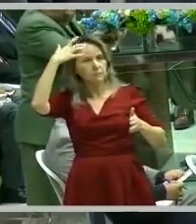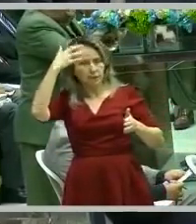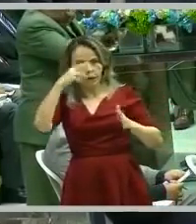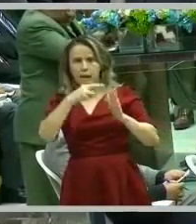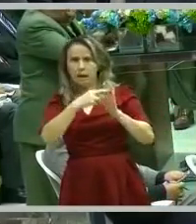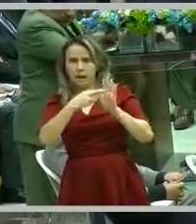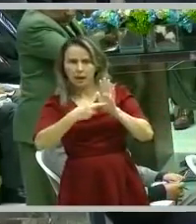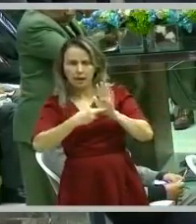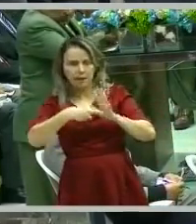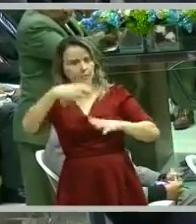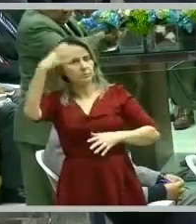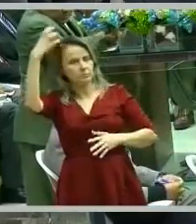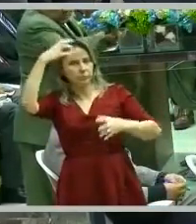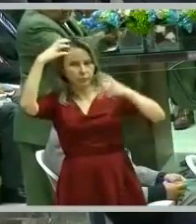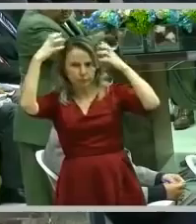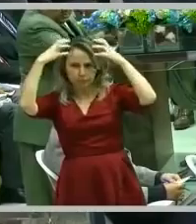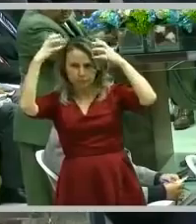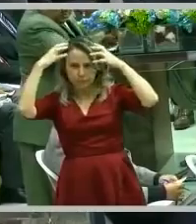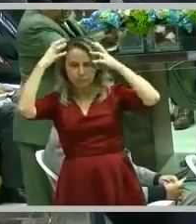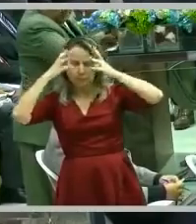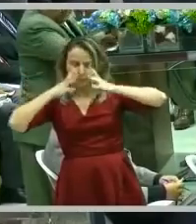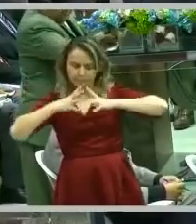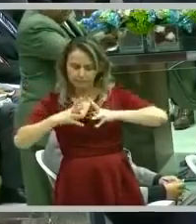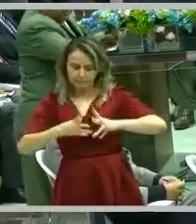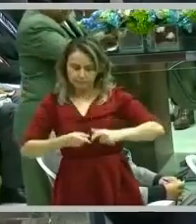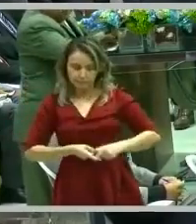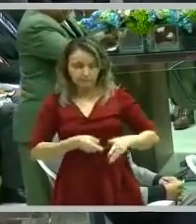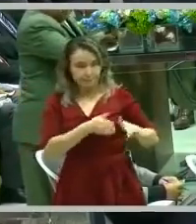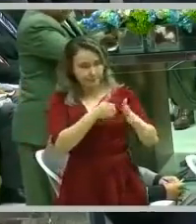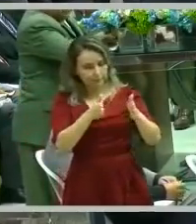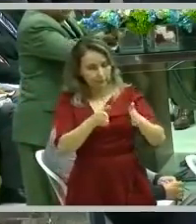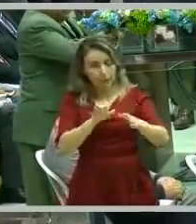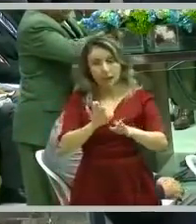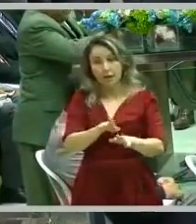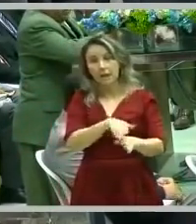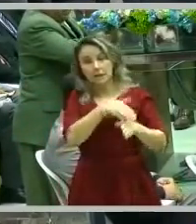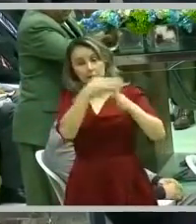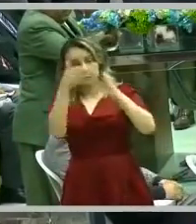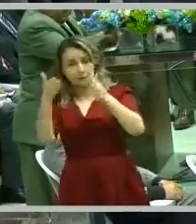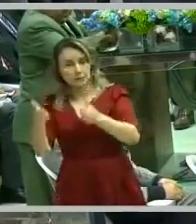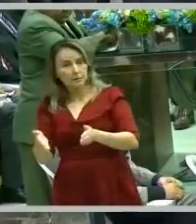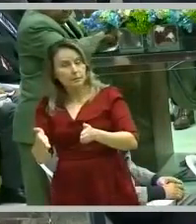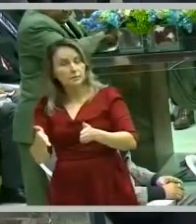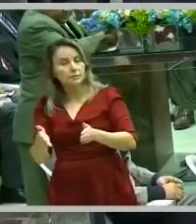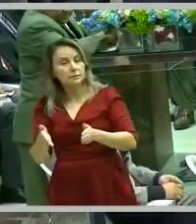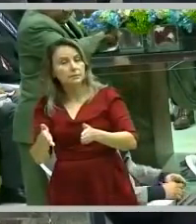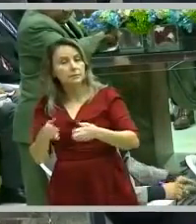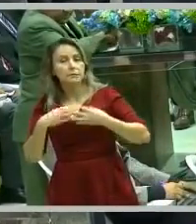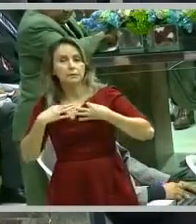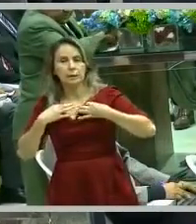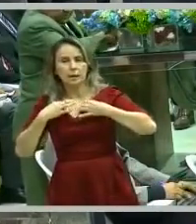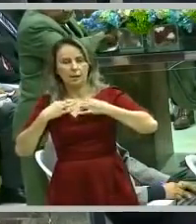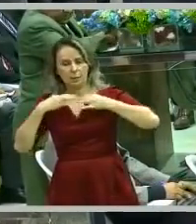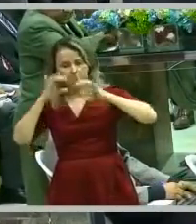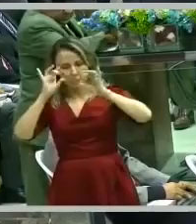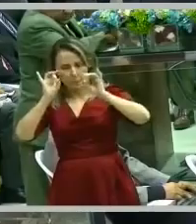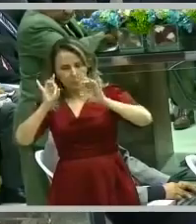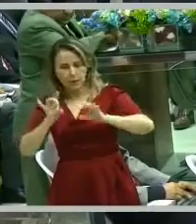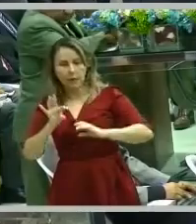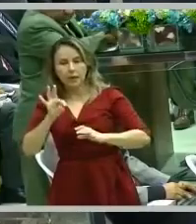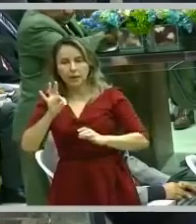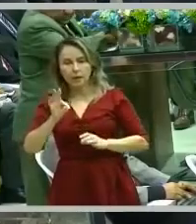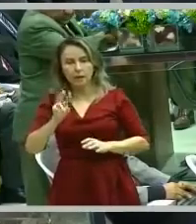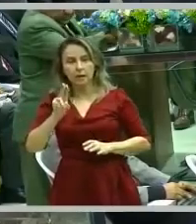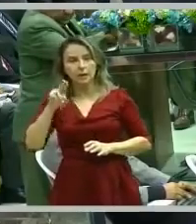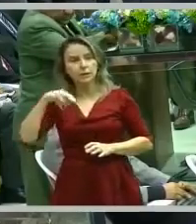banho purificador. Depois que eles tomavam o banho, eles vestiam as túnicas